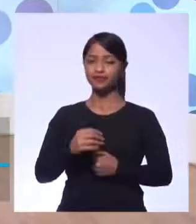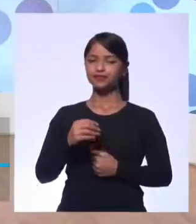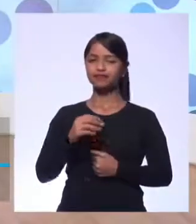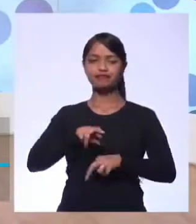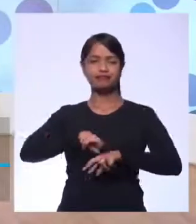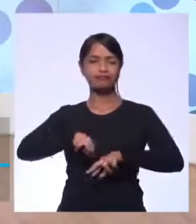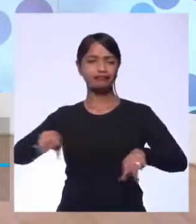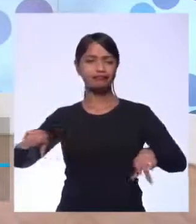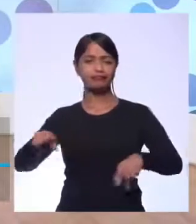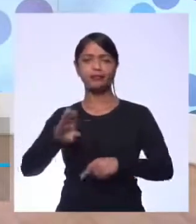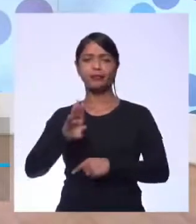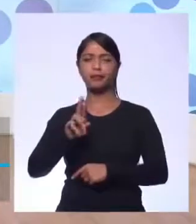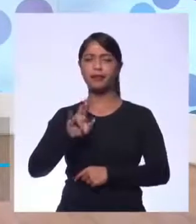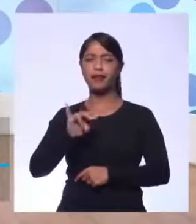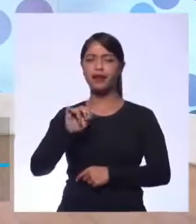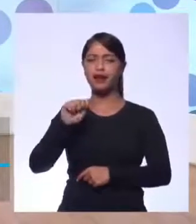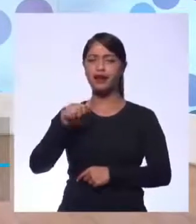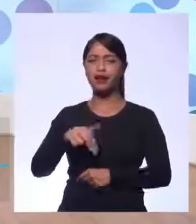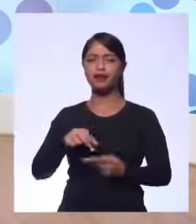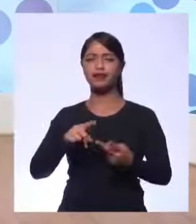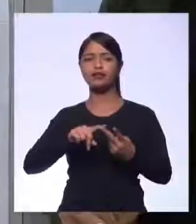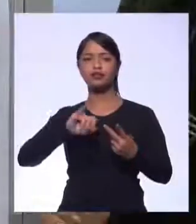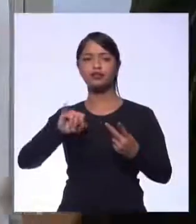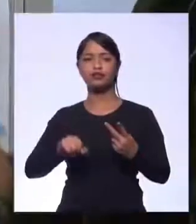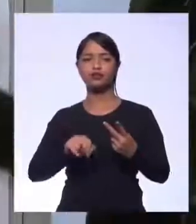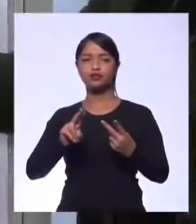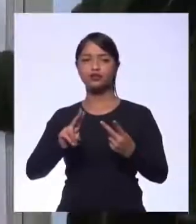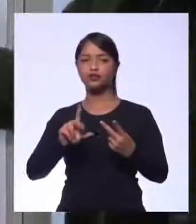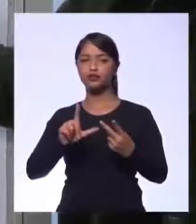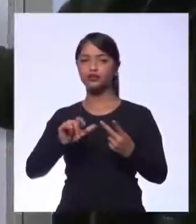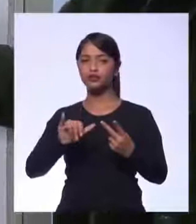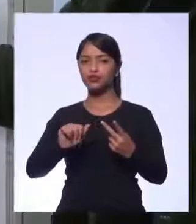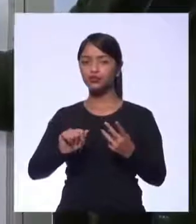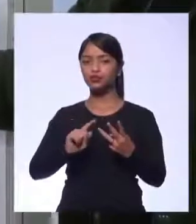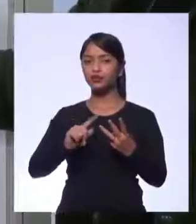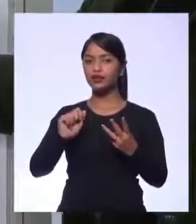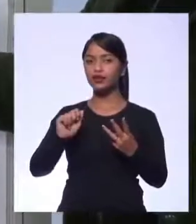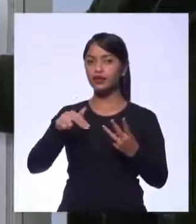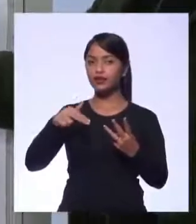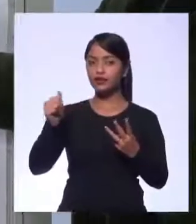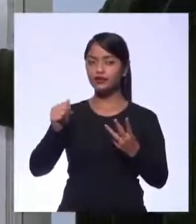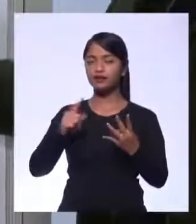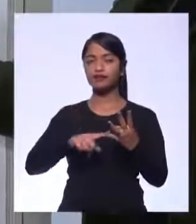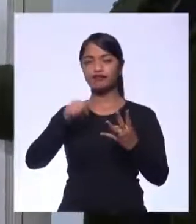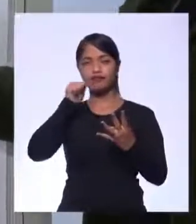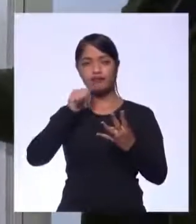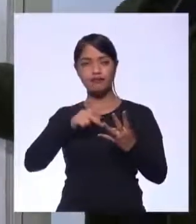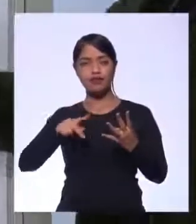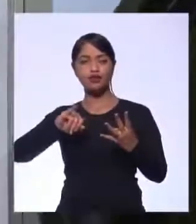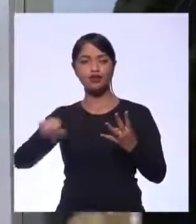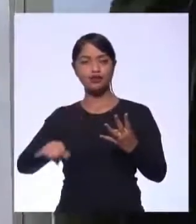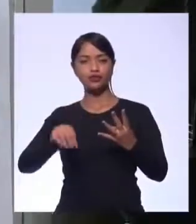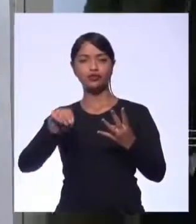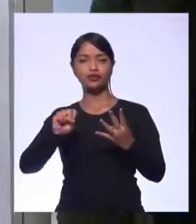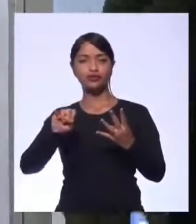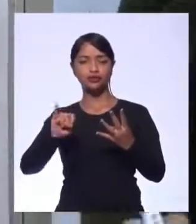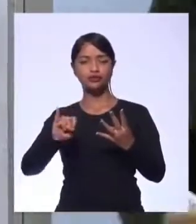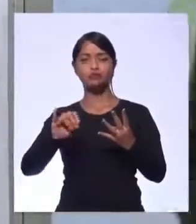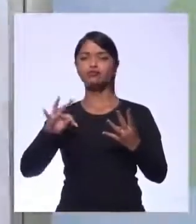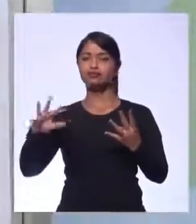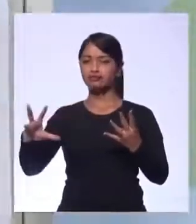Ana. Galera, presta atenção aqui. Josi. Presta atenção aqui. Pra gente matar essa